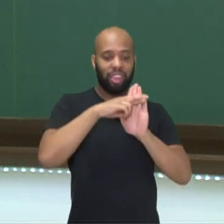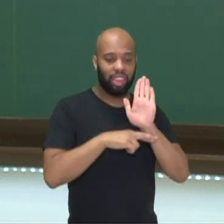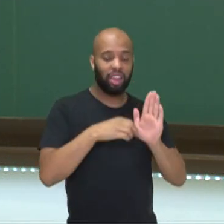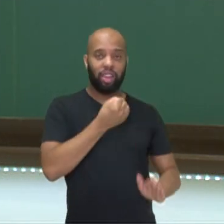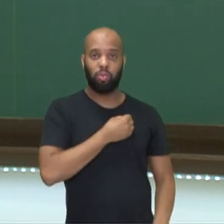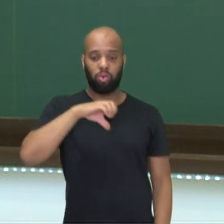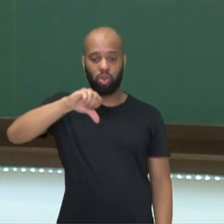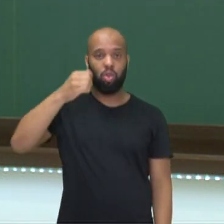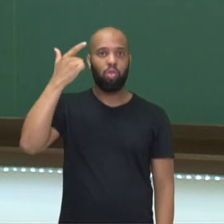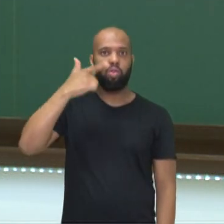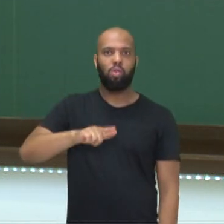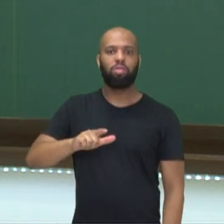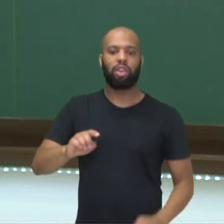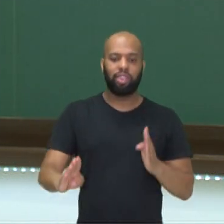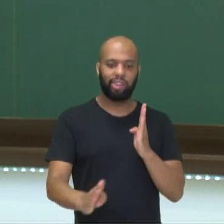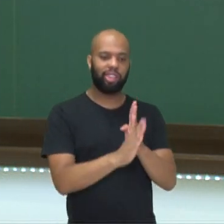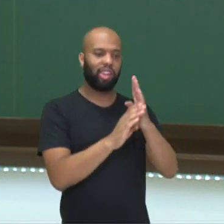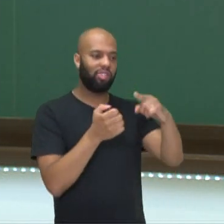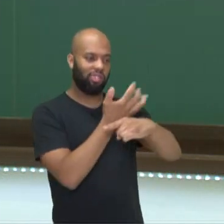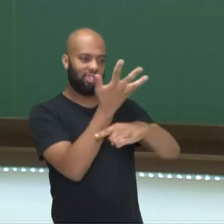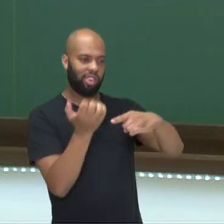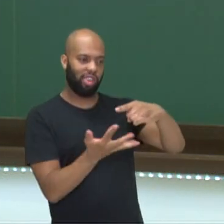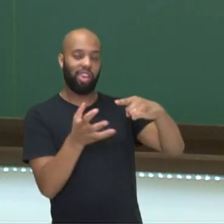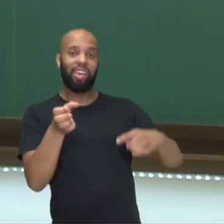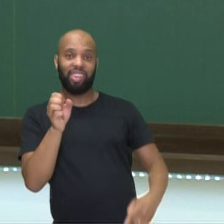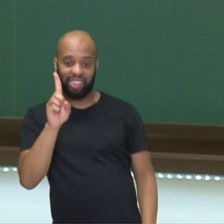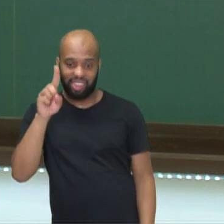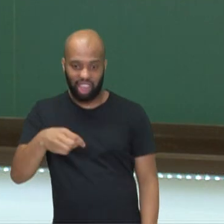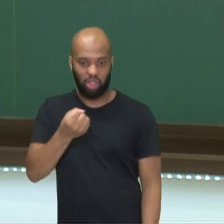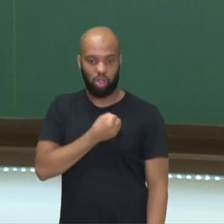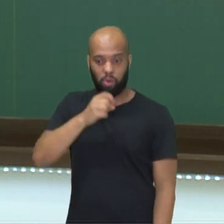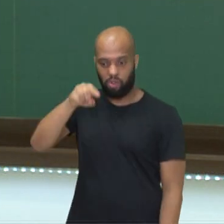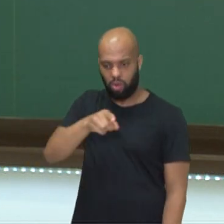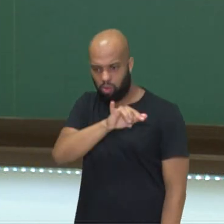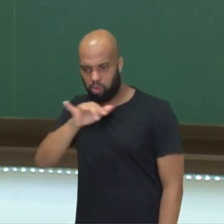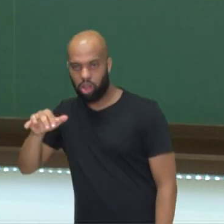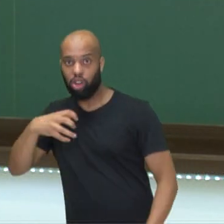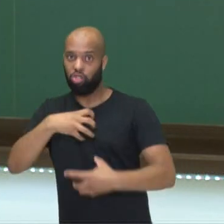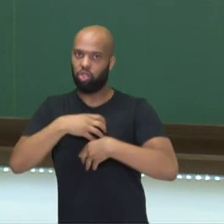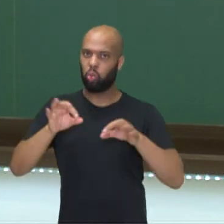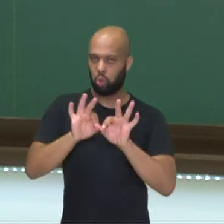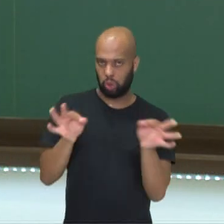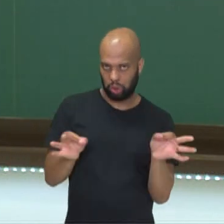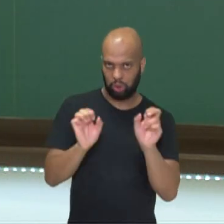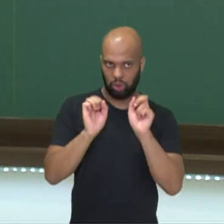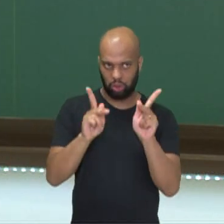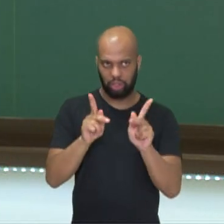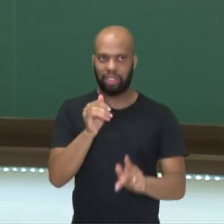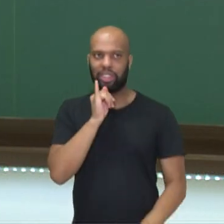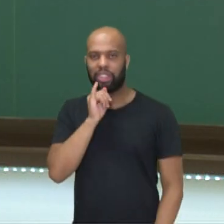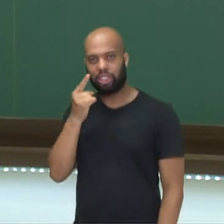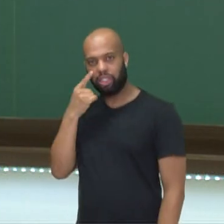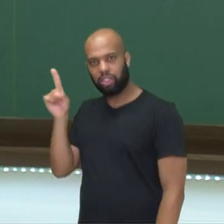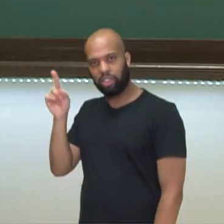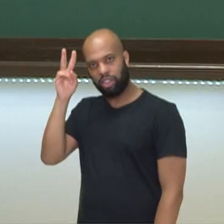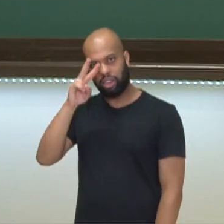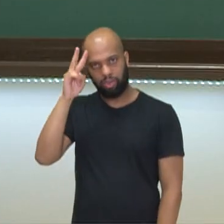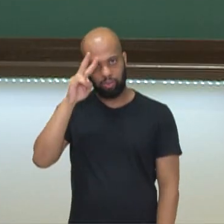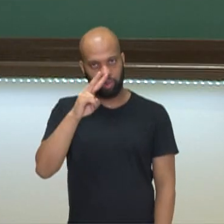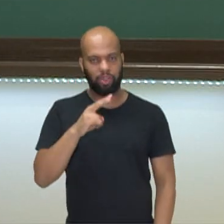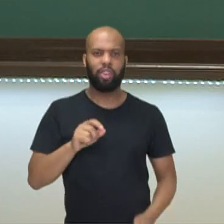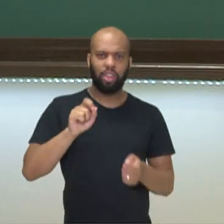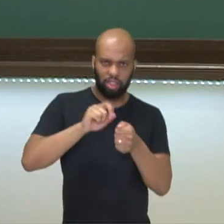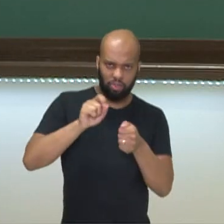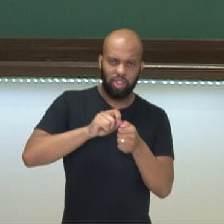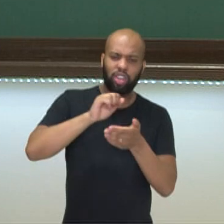a obter a fração geratriz de dízimas periódicas simples. Beleza? Então tá aí o exemplinho, tá?